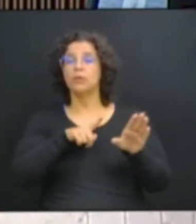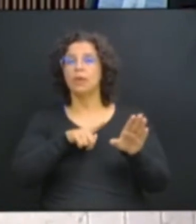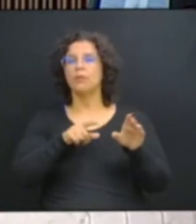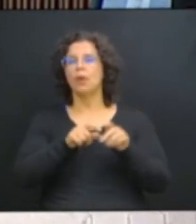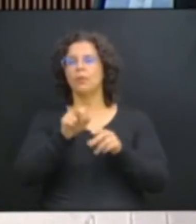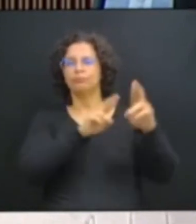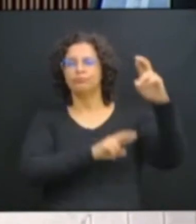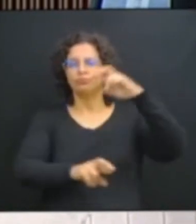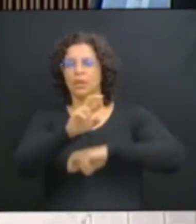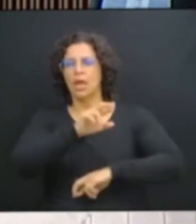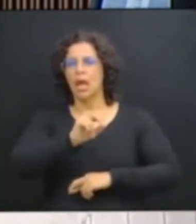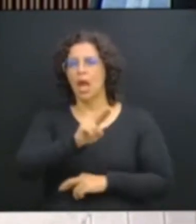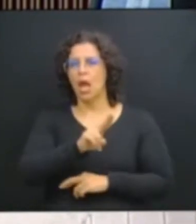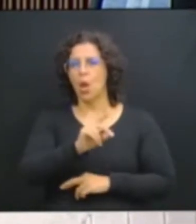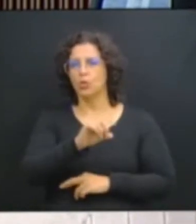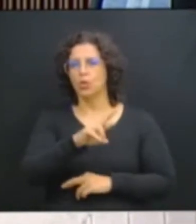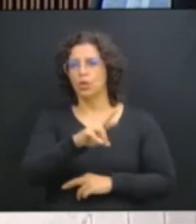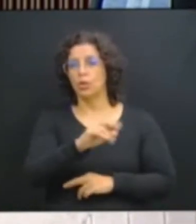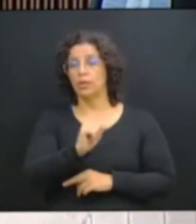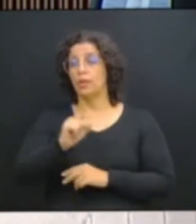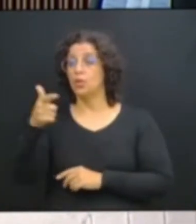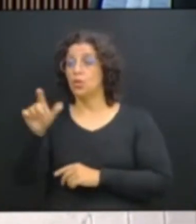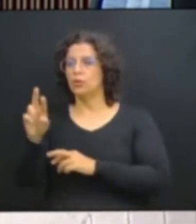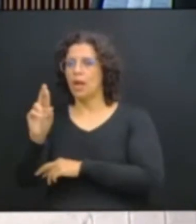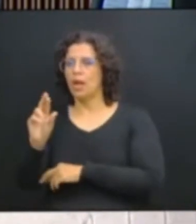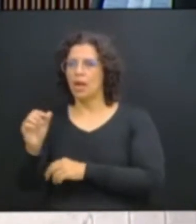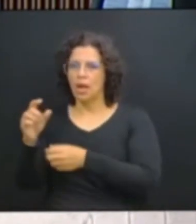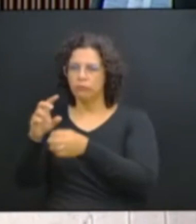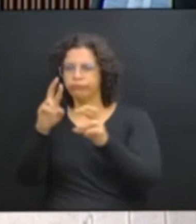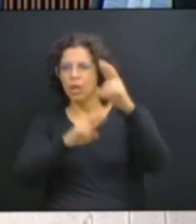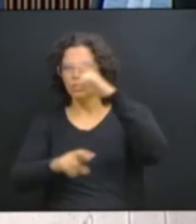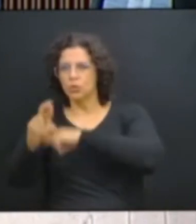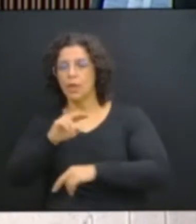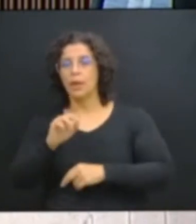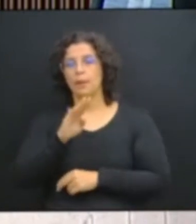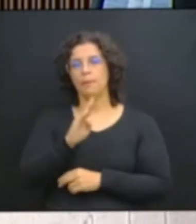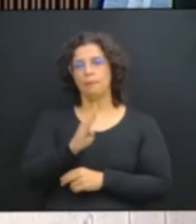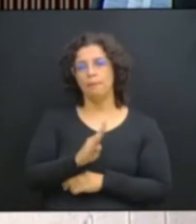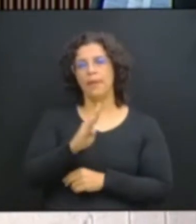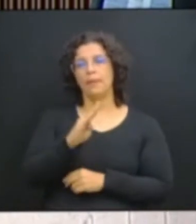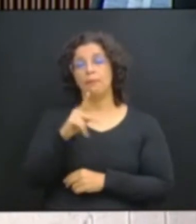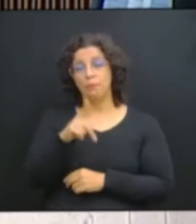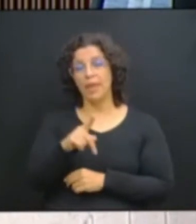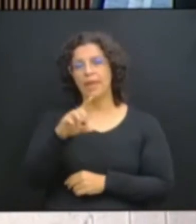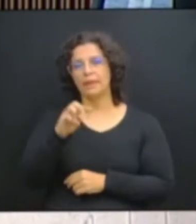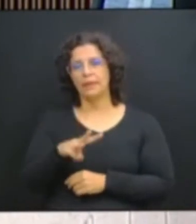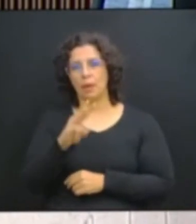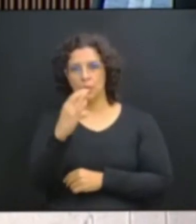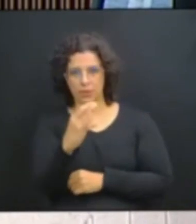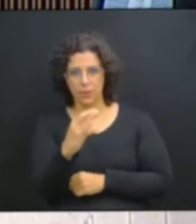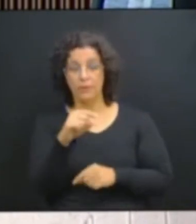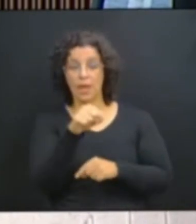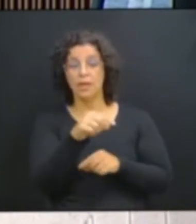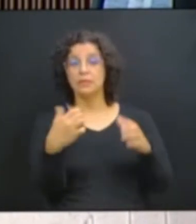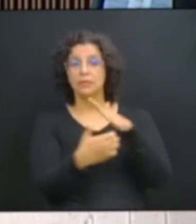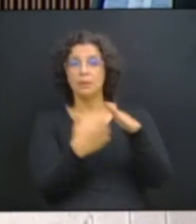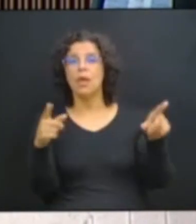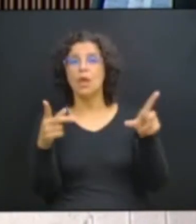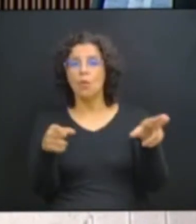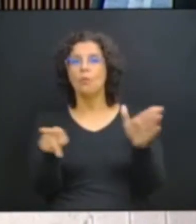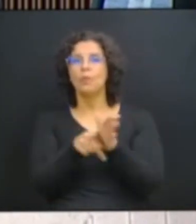a outra que faz auditoria externa, uma delas, a PwC, é a mesma empresa do